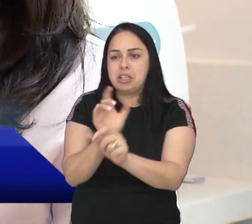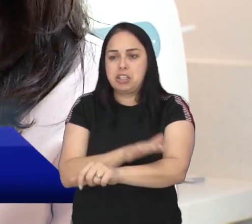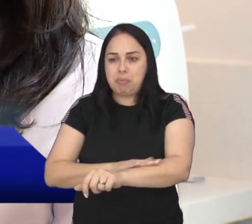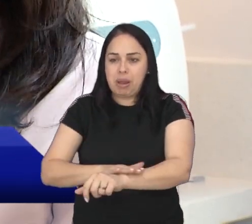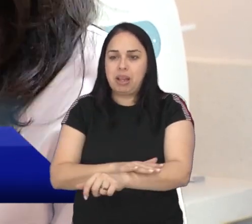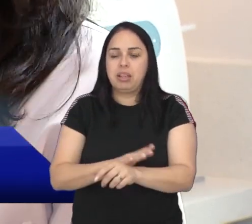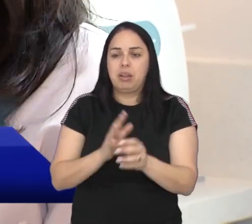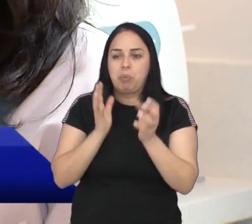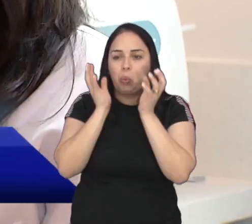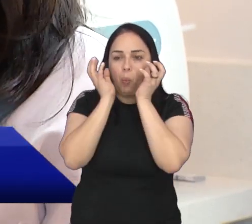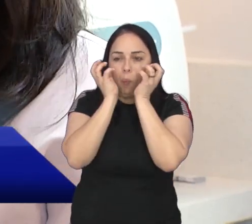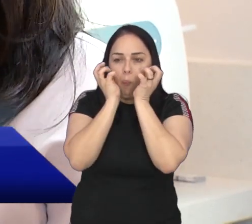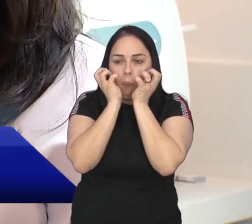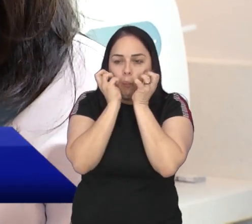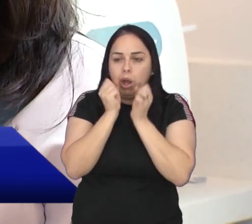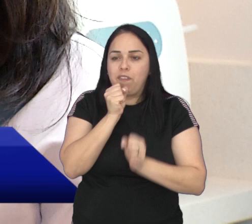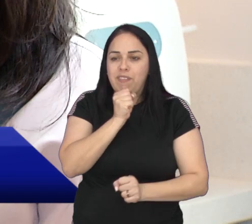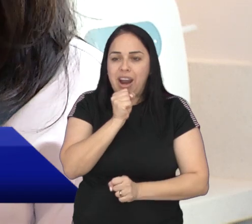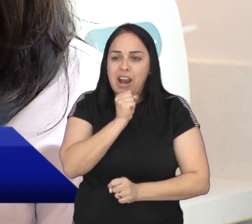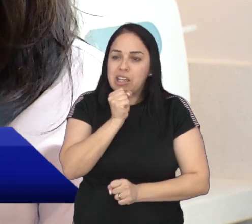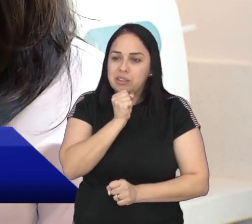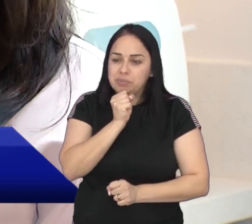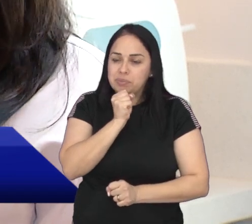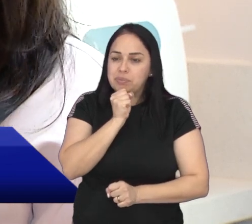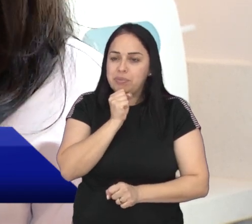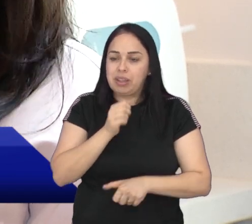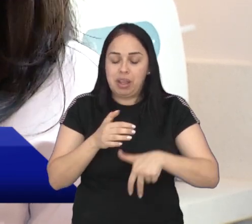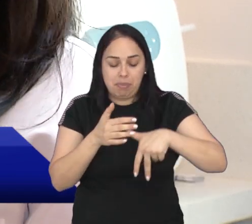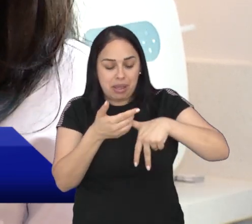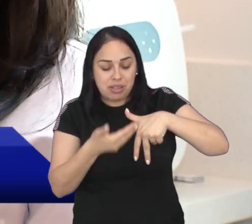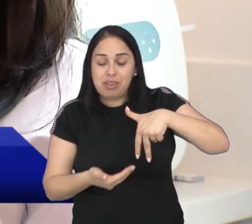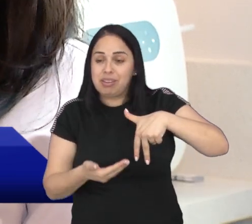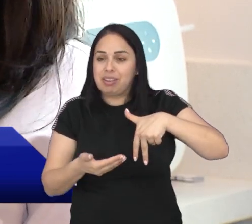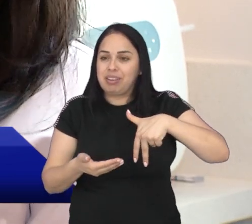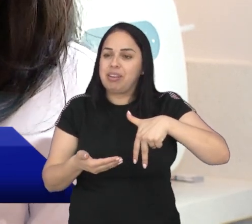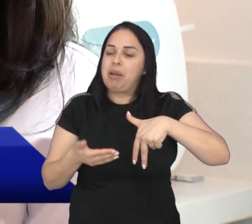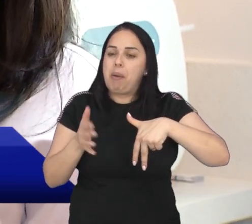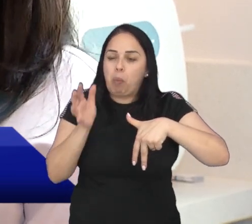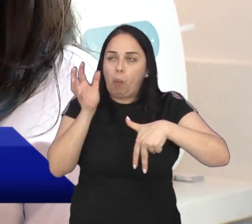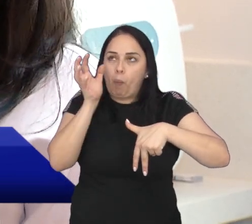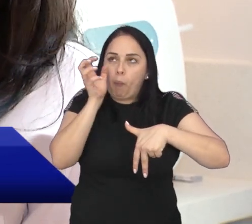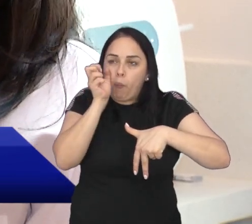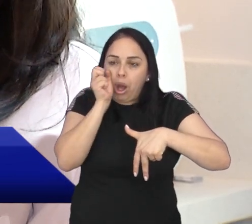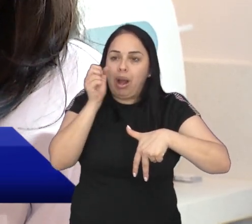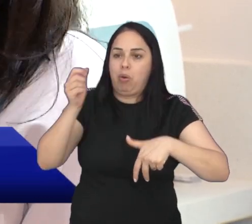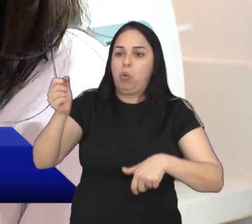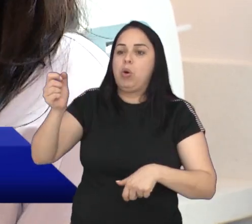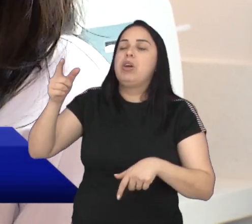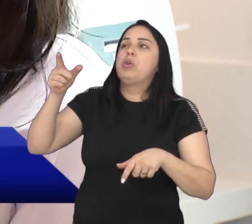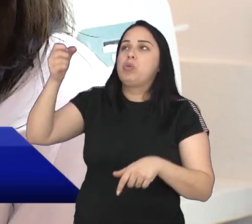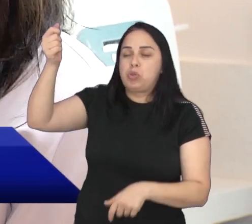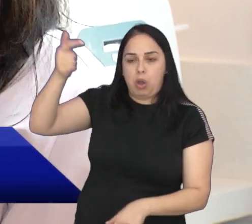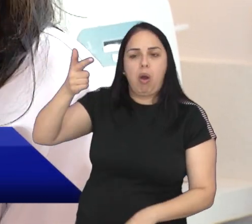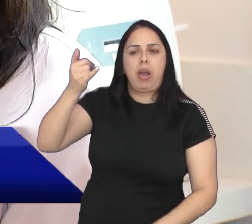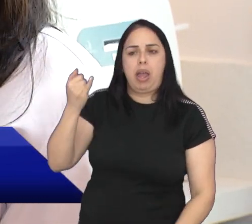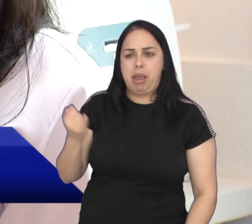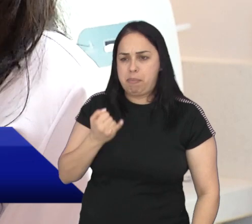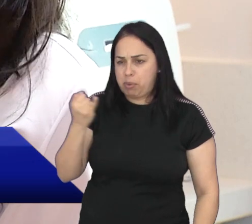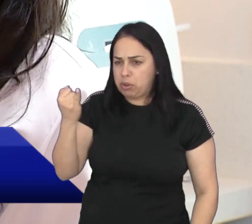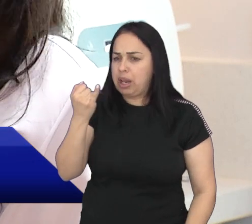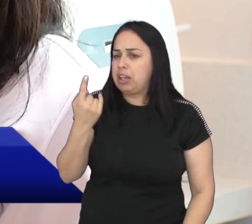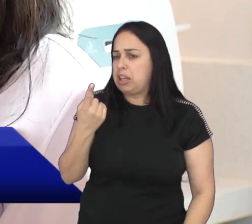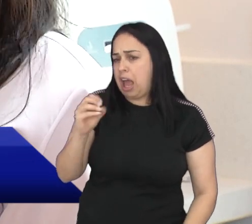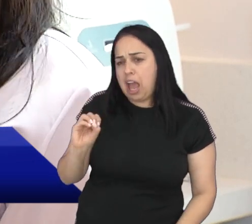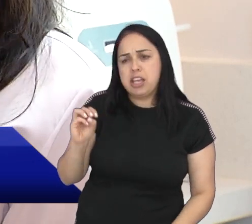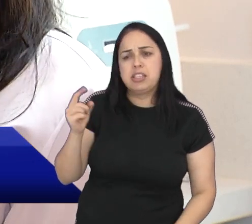pele e o próprio envelhecimento, né? A pele bronzeada é uma pele mais envelhecida. O sol é importante, é